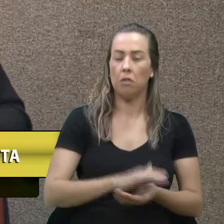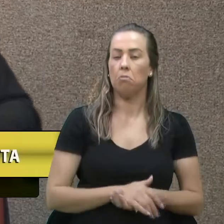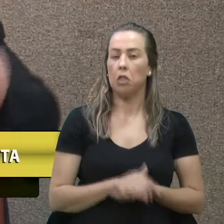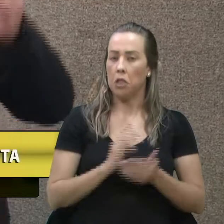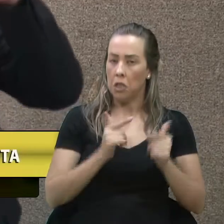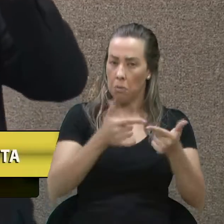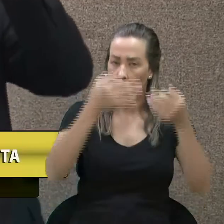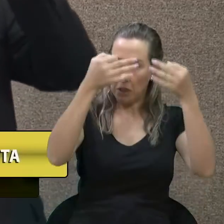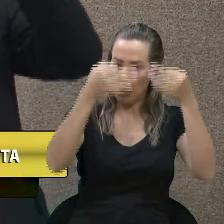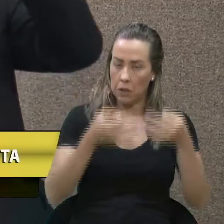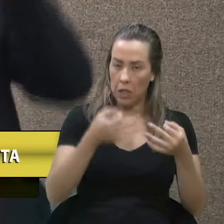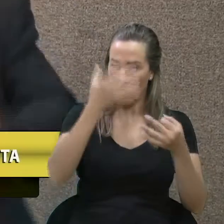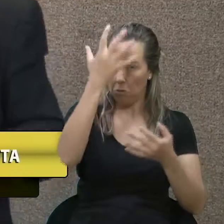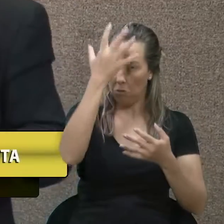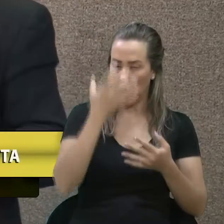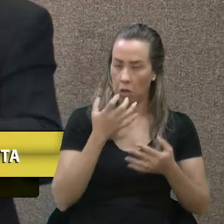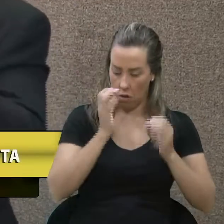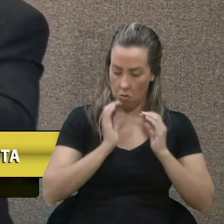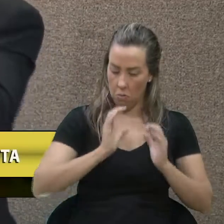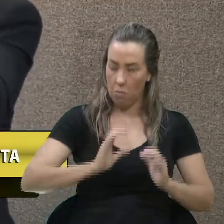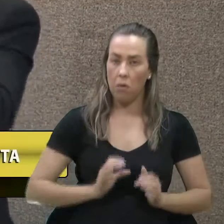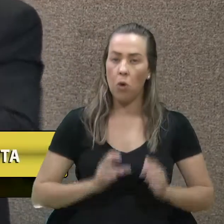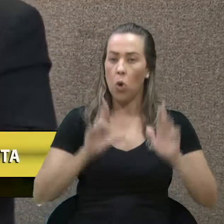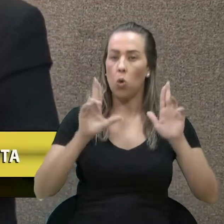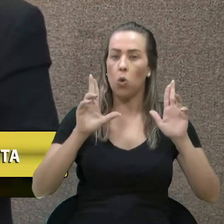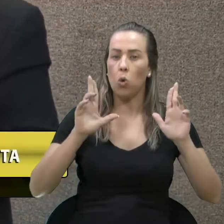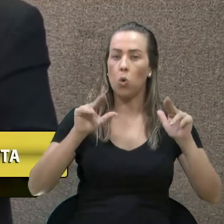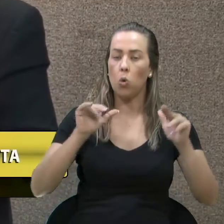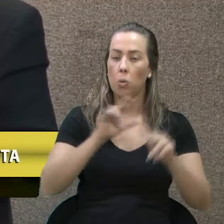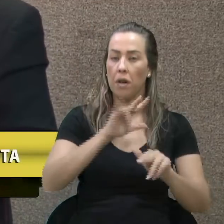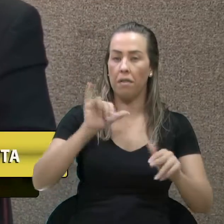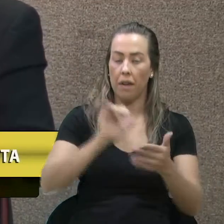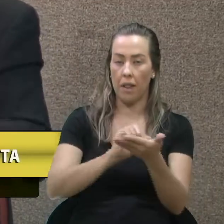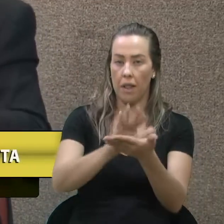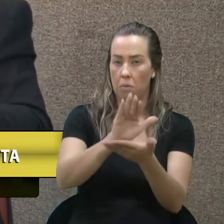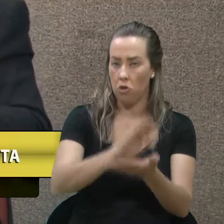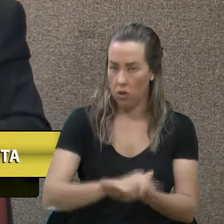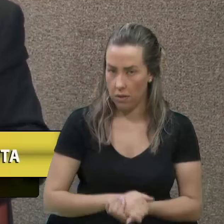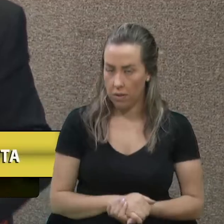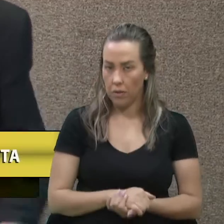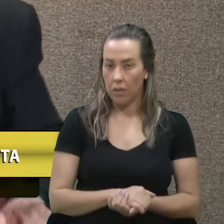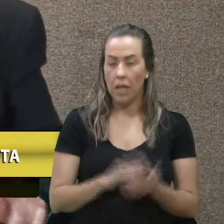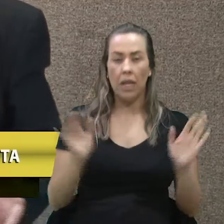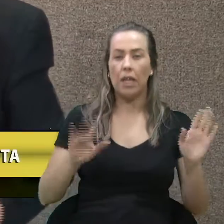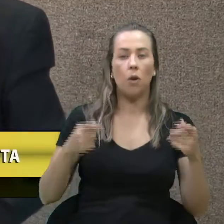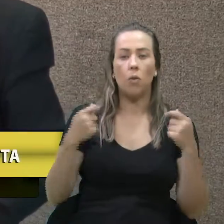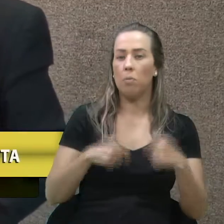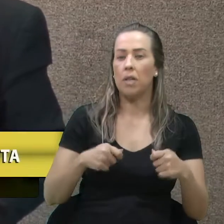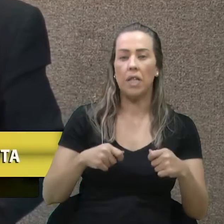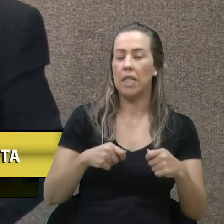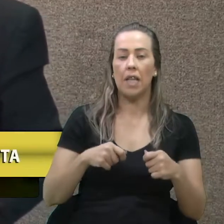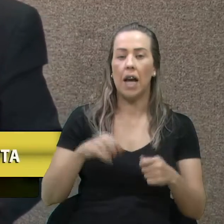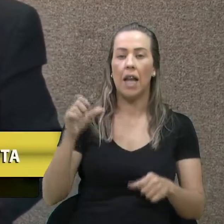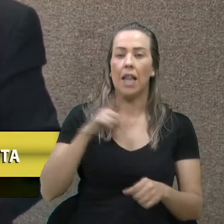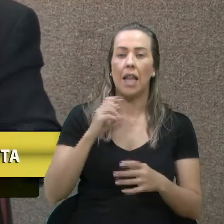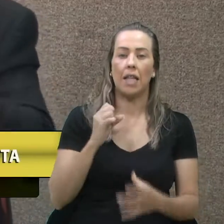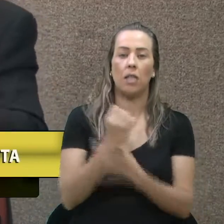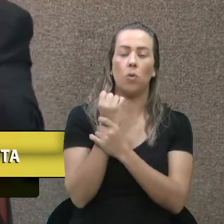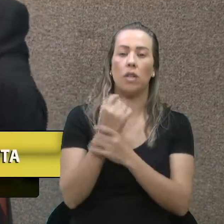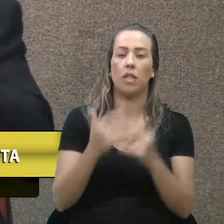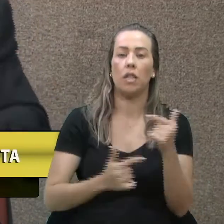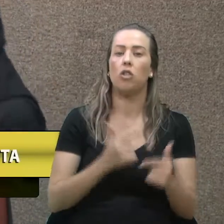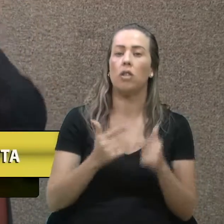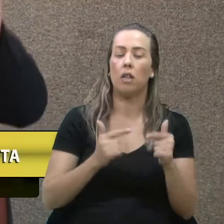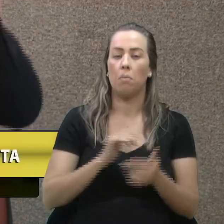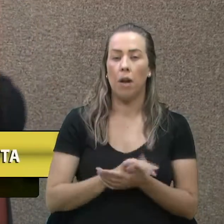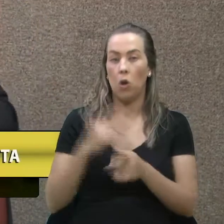camisa, um funcionário que se empenha, nunca é demitido. Então, não precisa estabilidade de emprego, porque aqueles